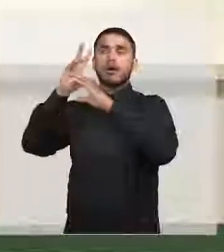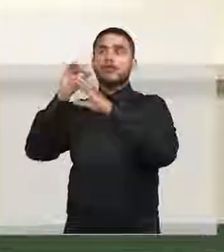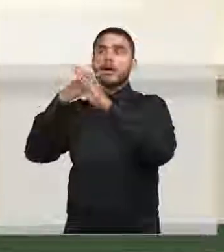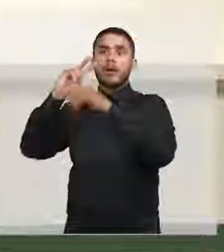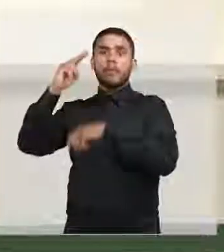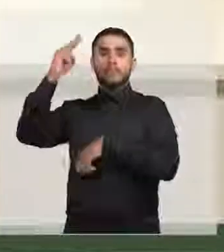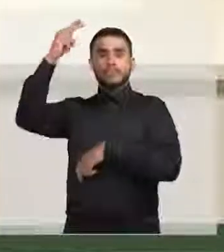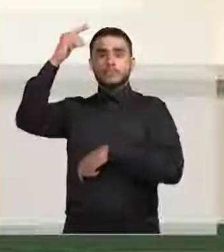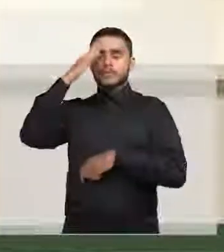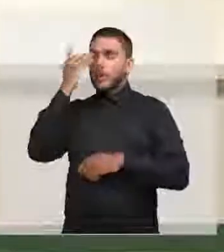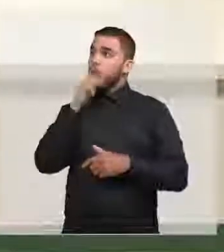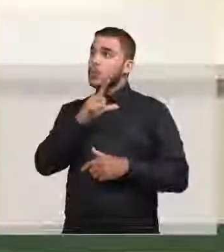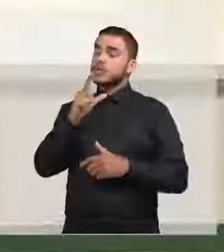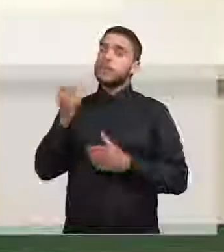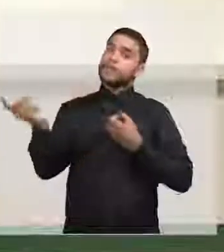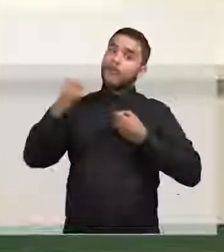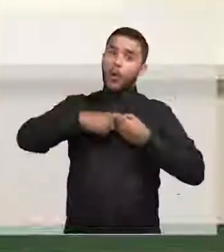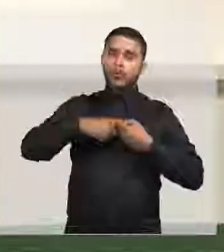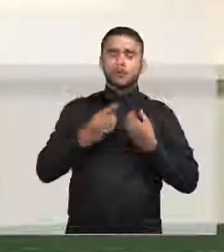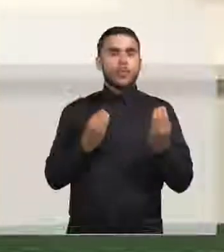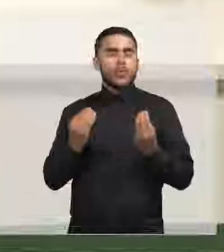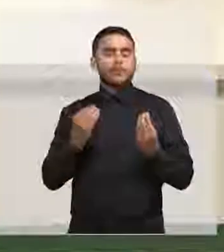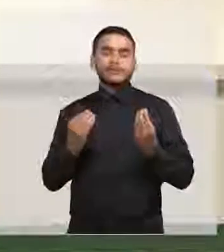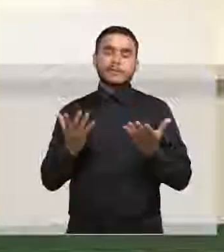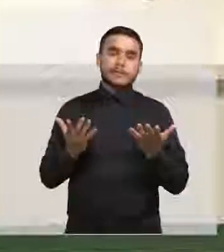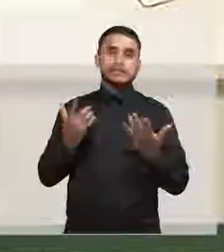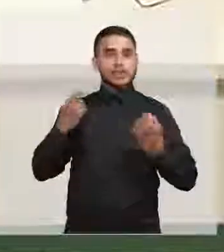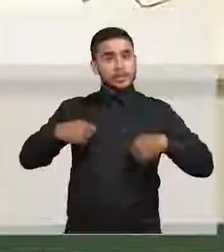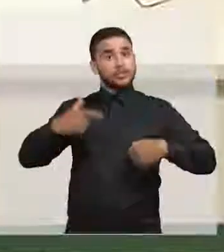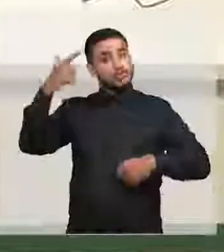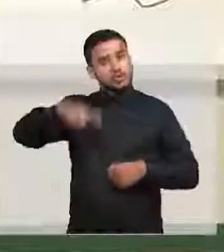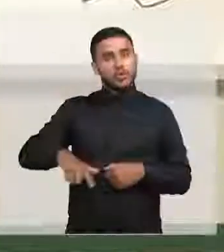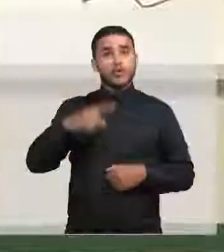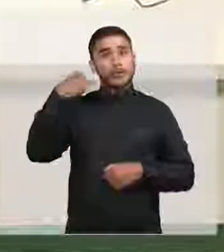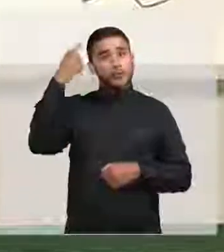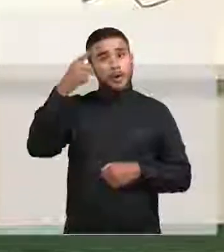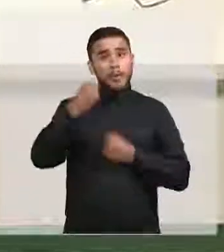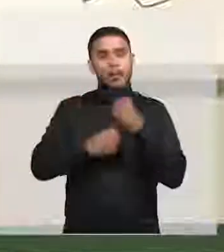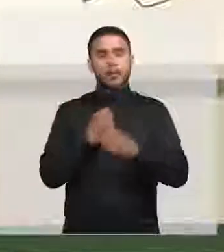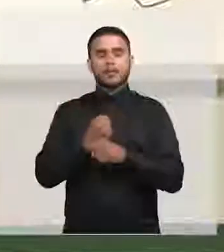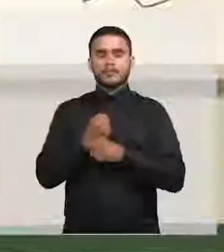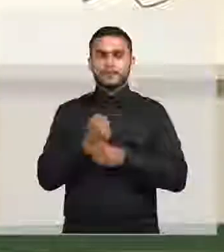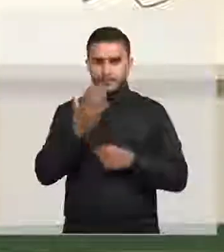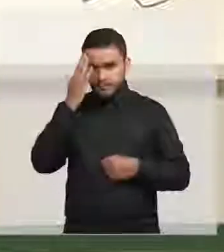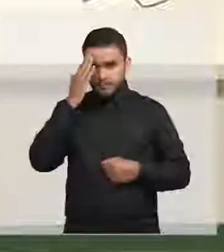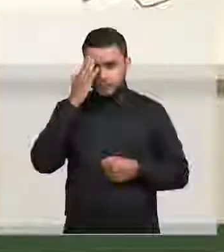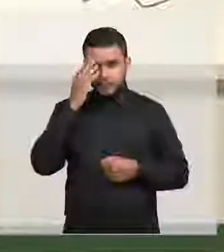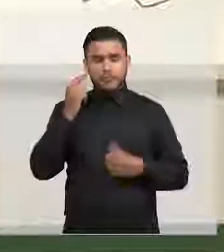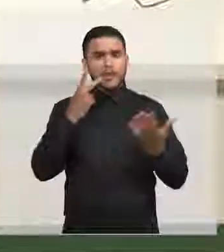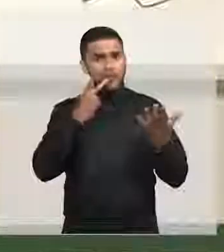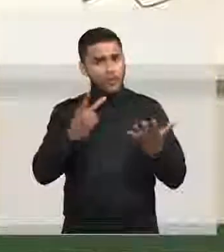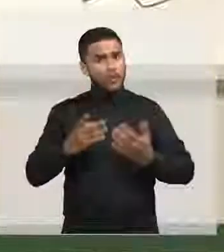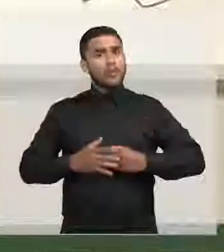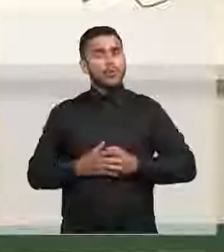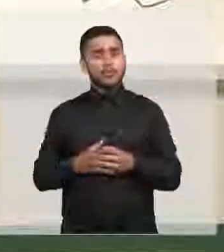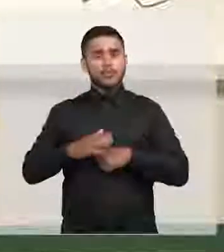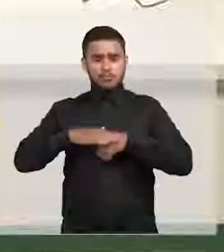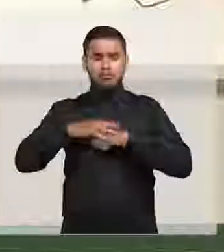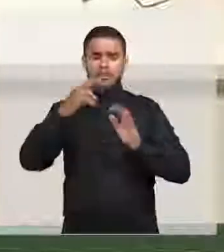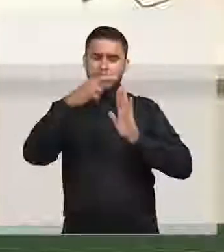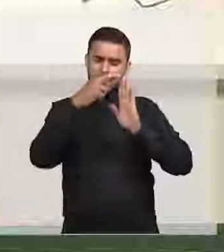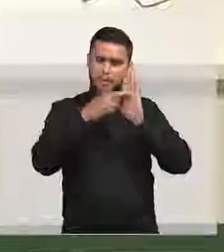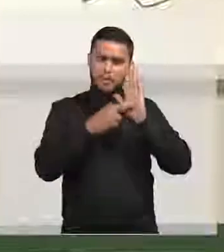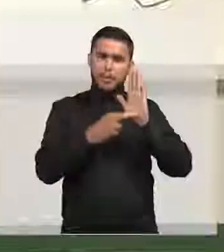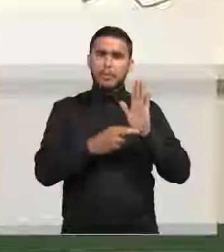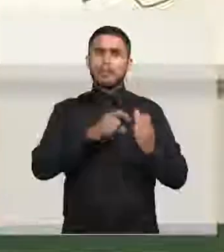ser feito. Agora, aí o que é que acontece? Por que é que eu acho que isso vai dar certo? Porque o governo quer sinal, ele está dando mais de sinal. Está dizendo que vai fazer a reforma